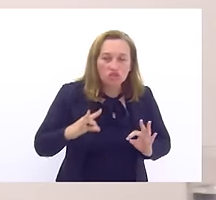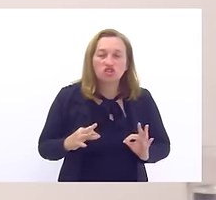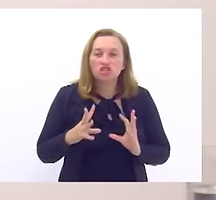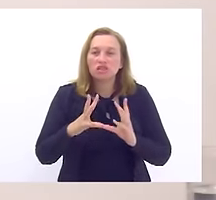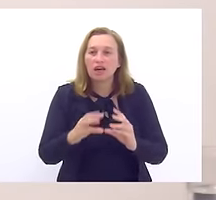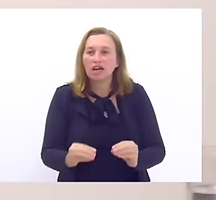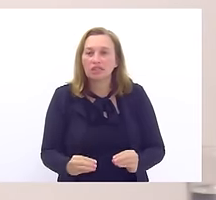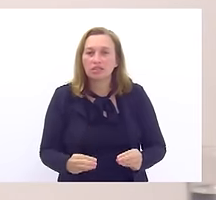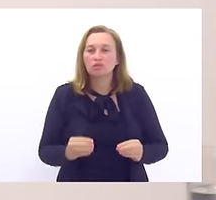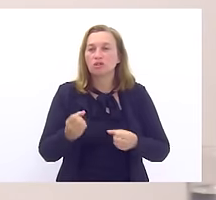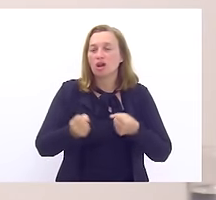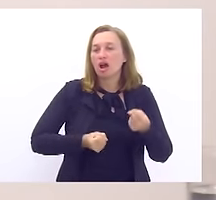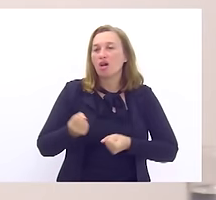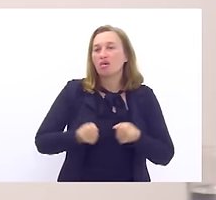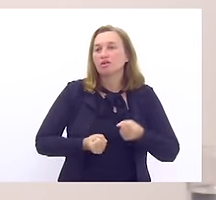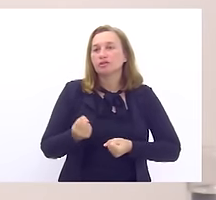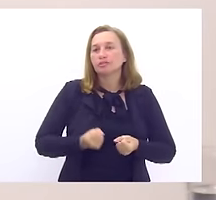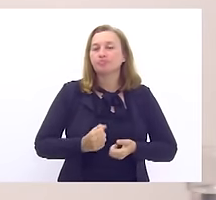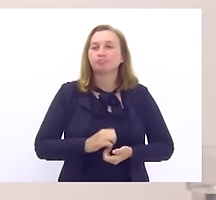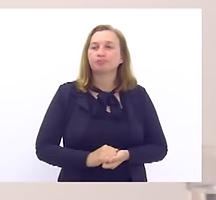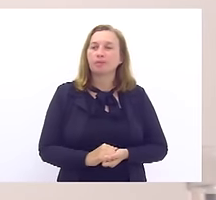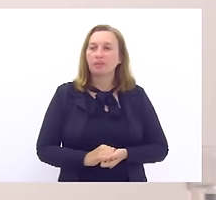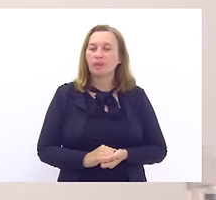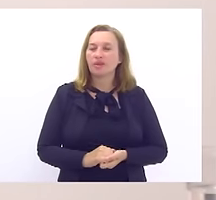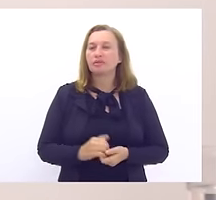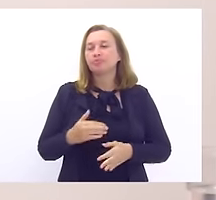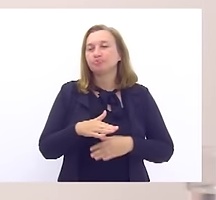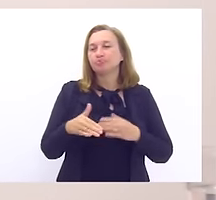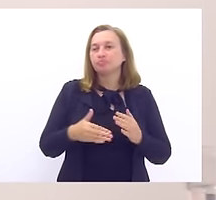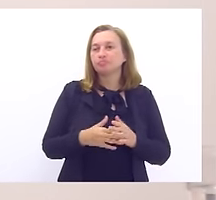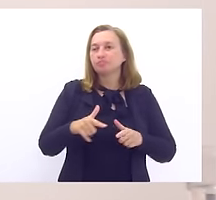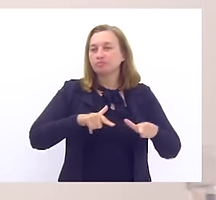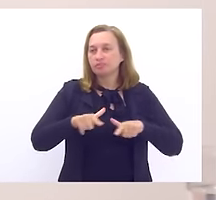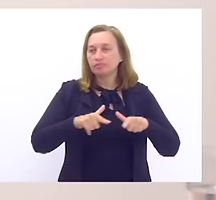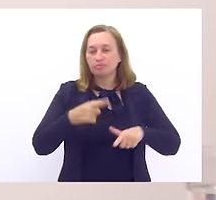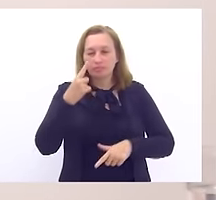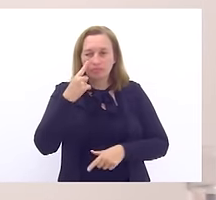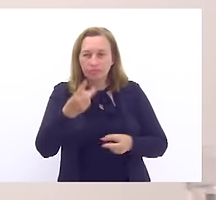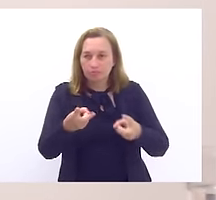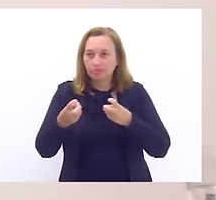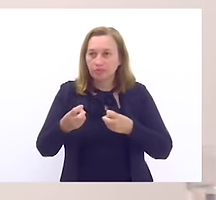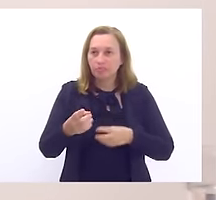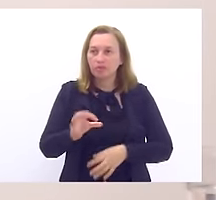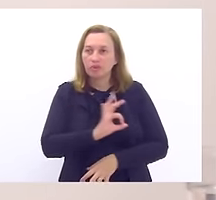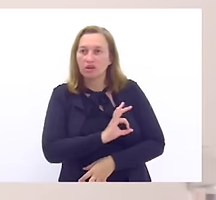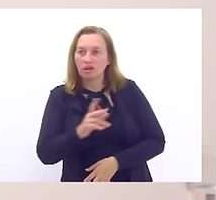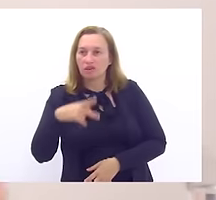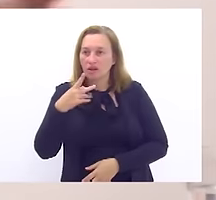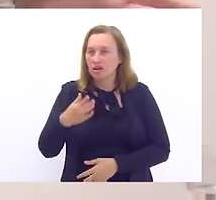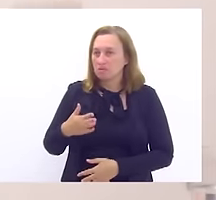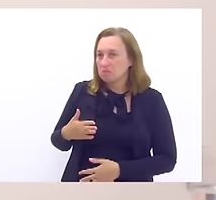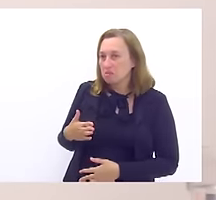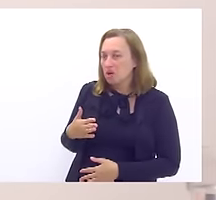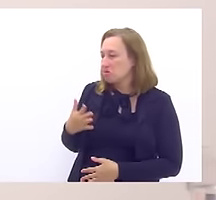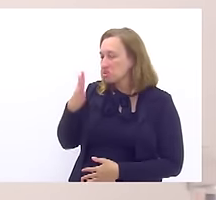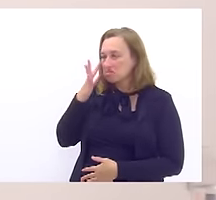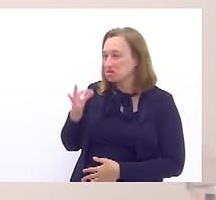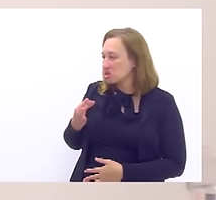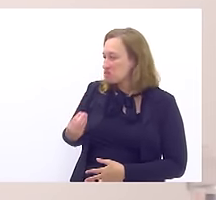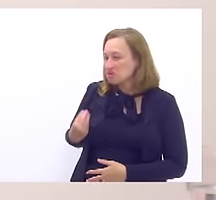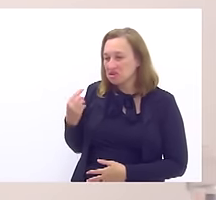não é feito ó sem é que em todas as operações que nós chegamos Será que os policiais falavam com a gente meu irmão não sei o que eu tô fazendo